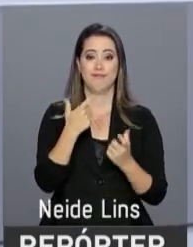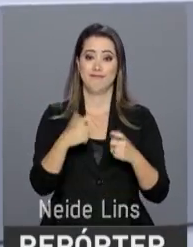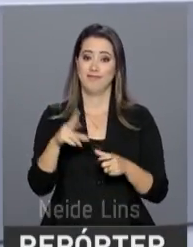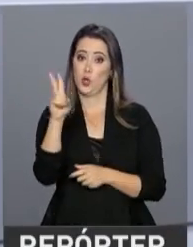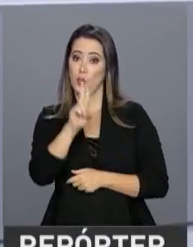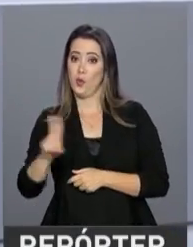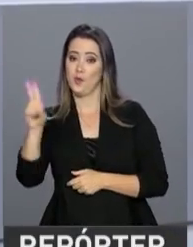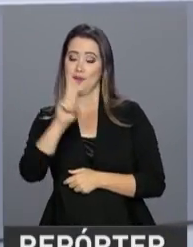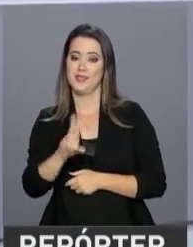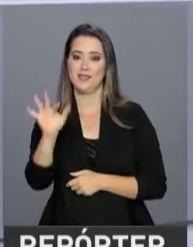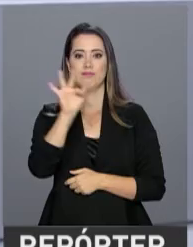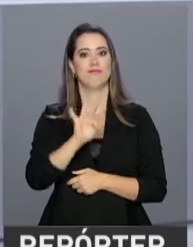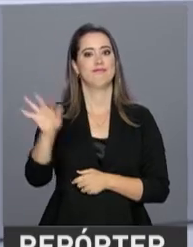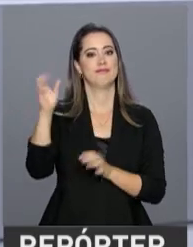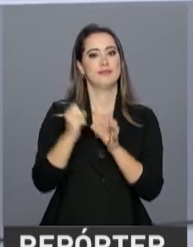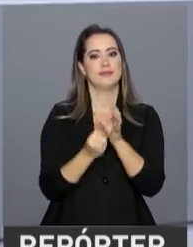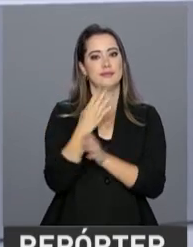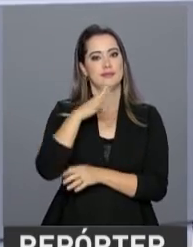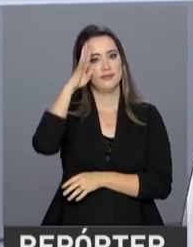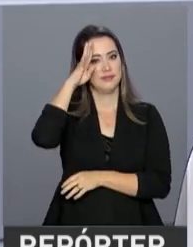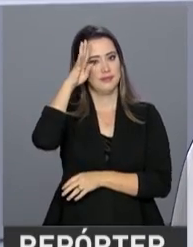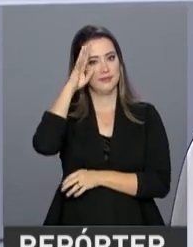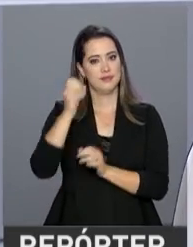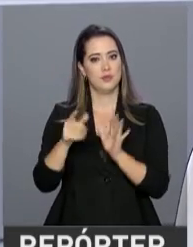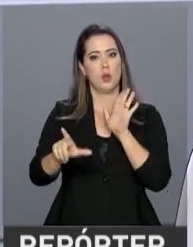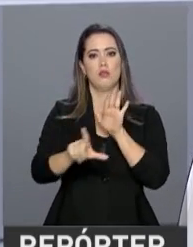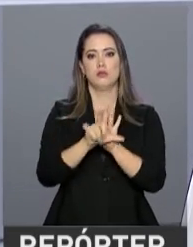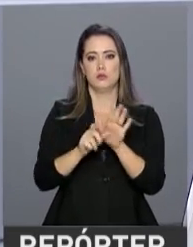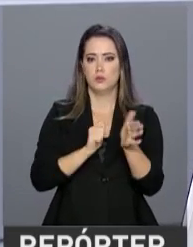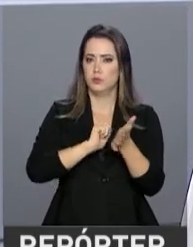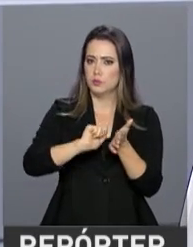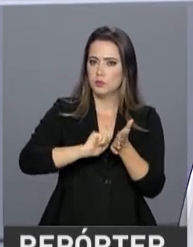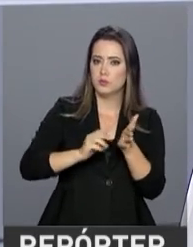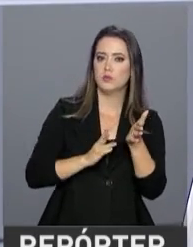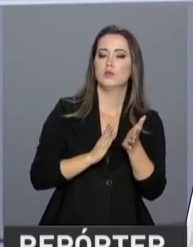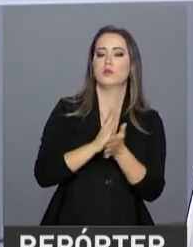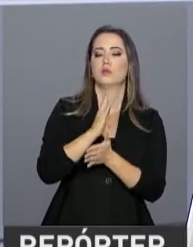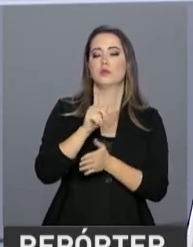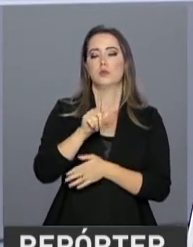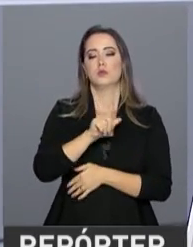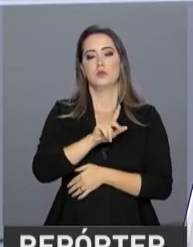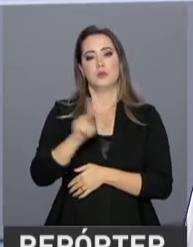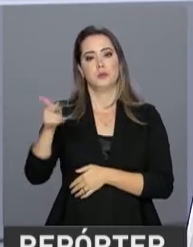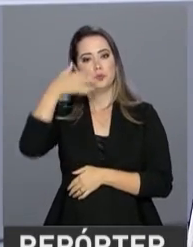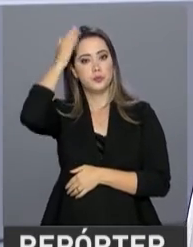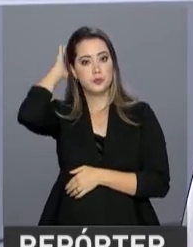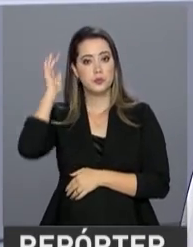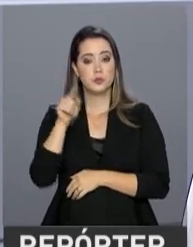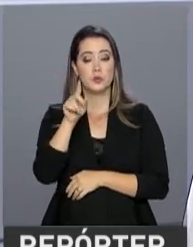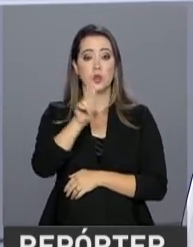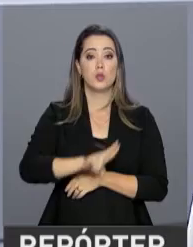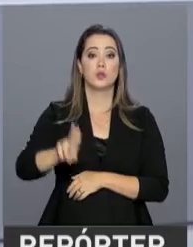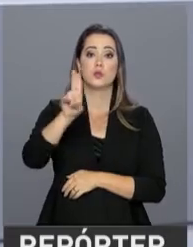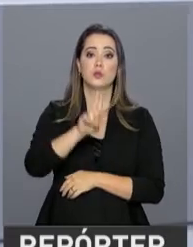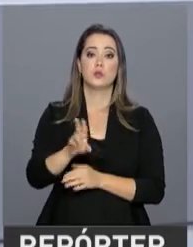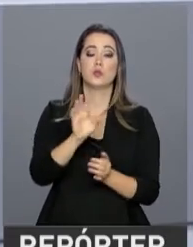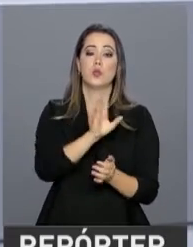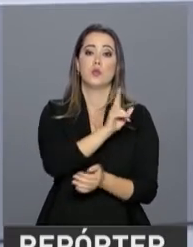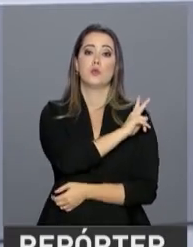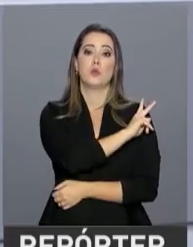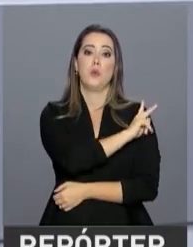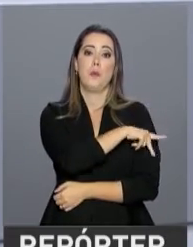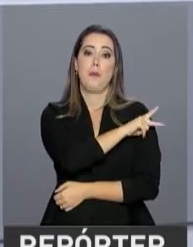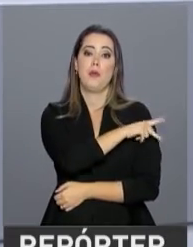federais foram criadas nesta quarta-feira com sanção de lei pelo presidente michel temer as universidades do delta do parnaíba